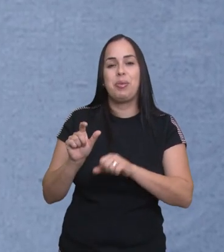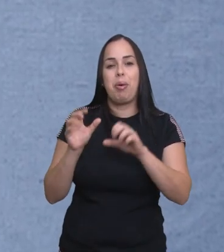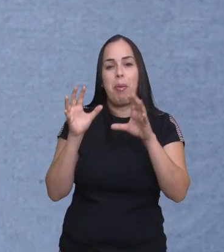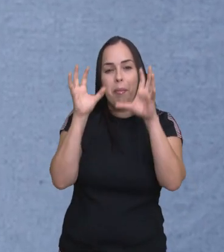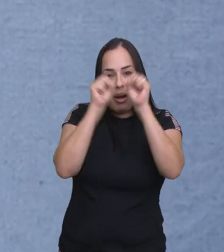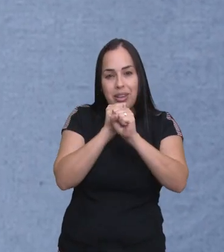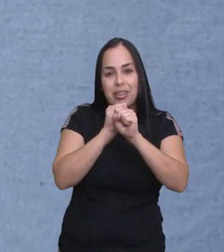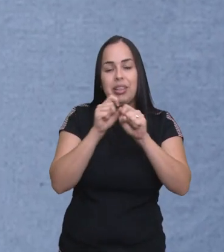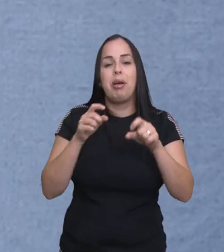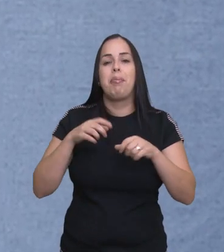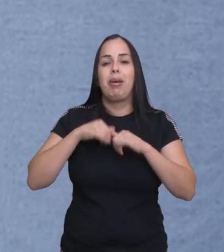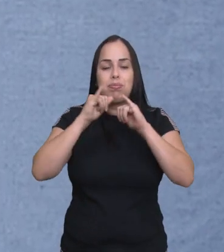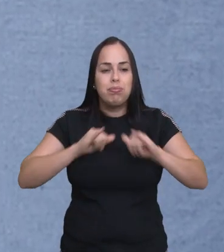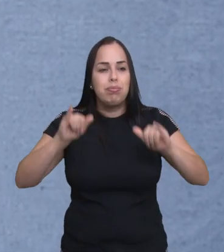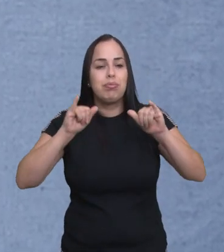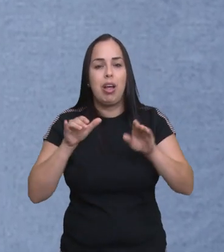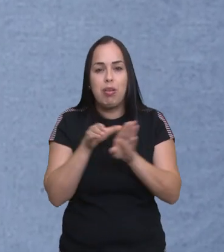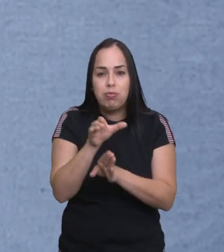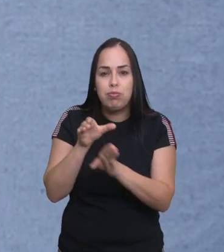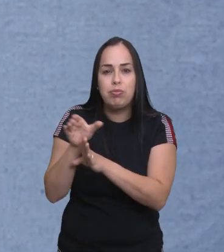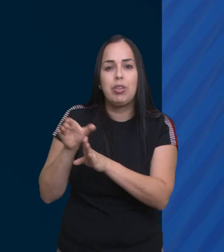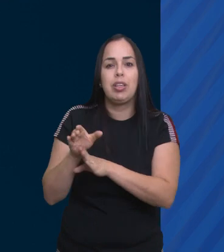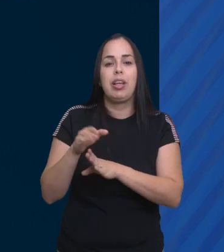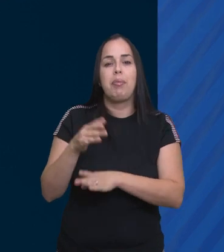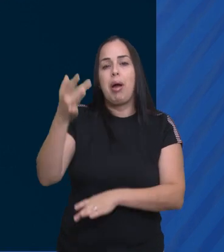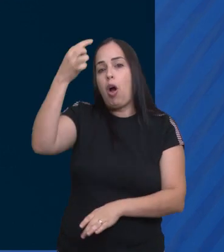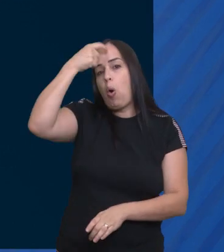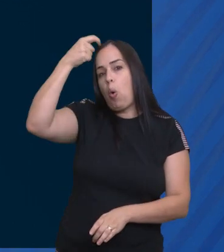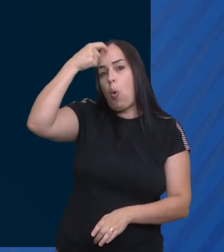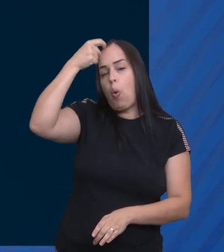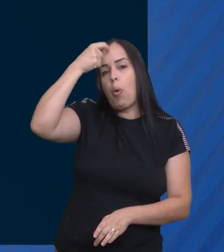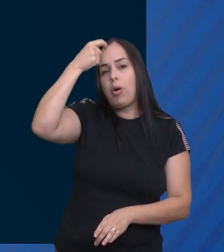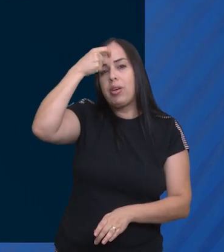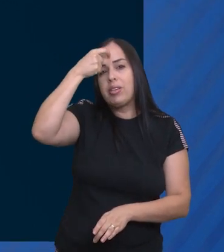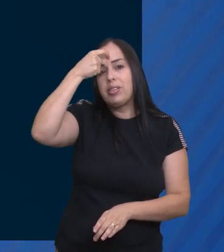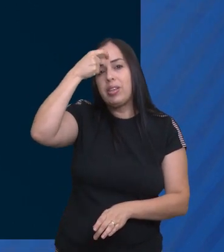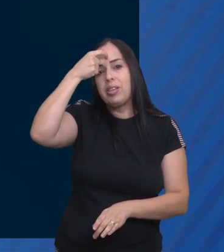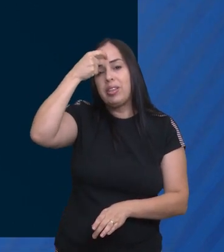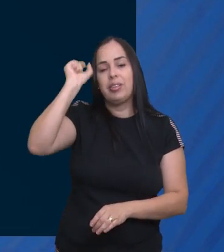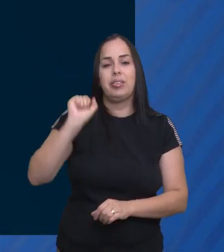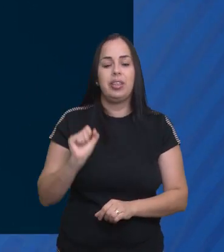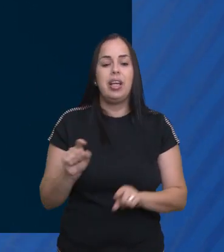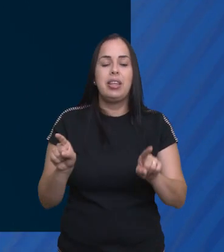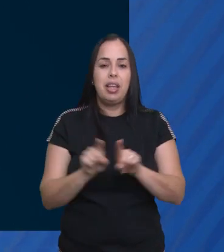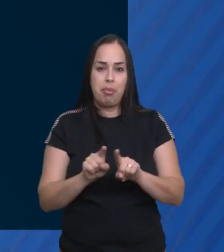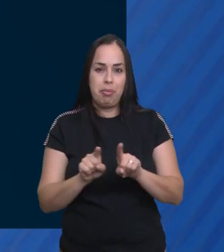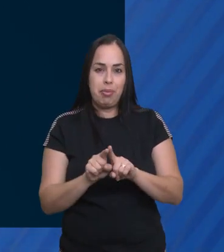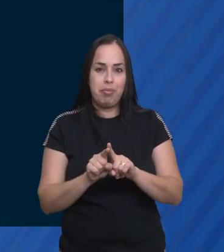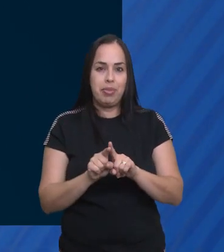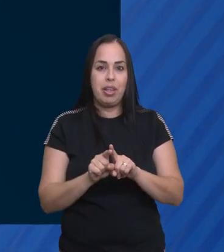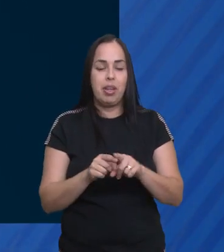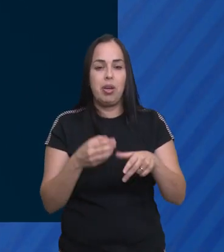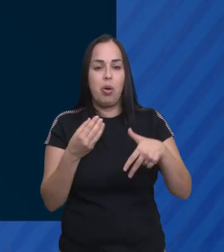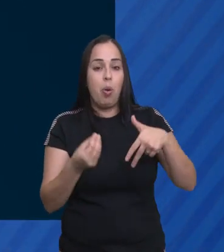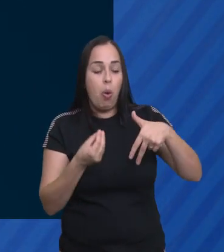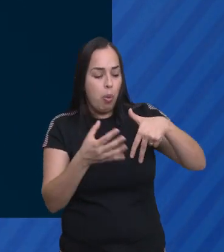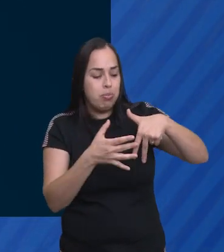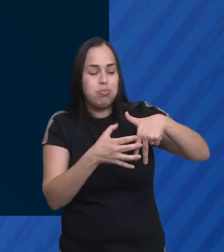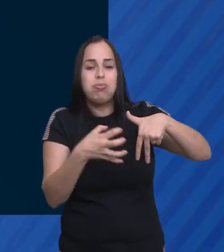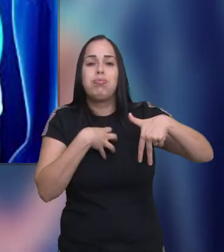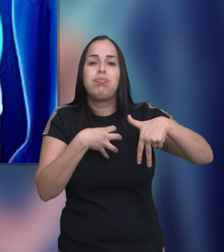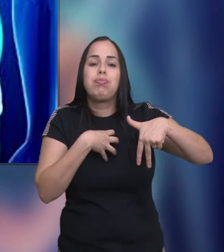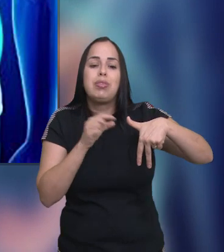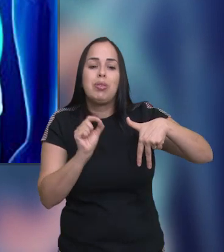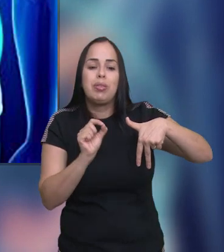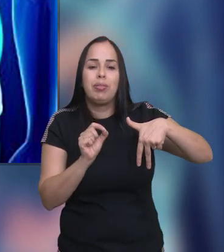realizar ações e atividades educativas com foco na conscientização sobre os fatores de risco e também alguns sinais da